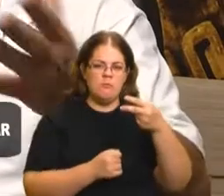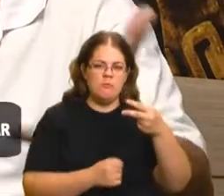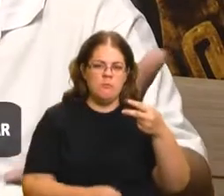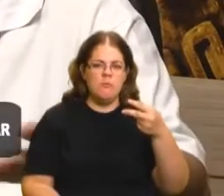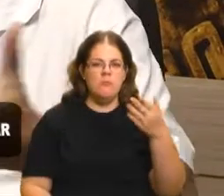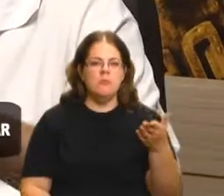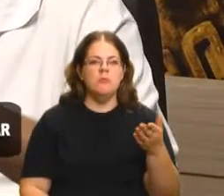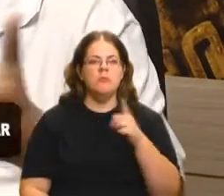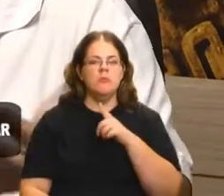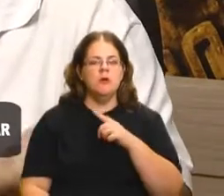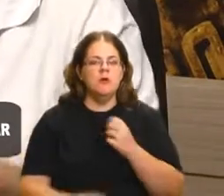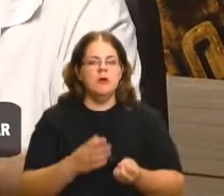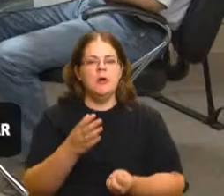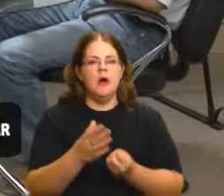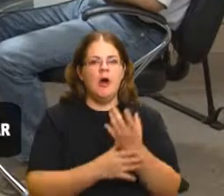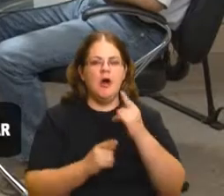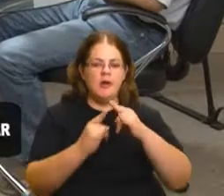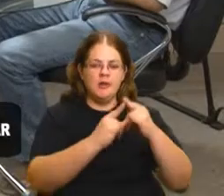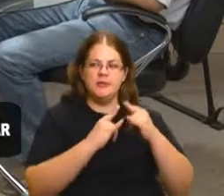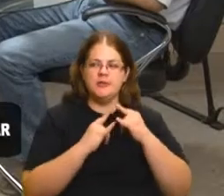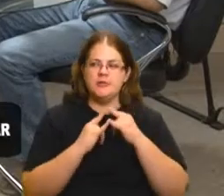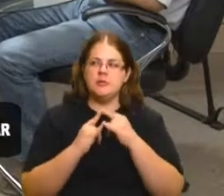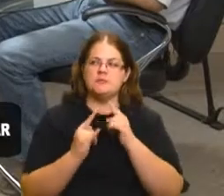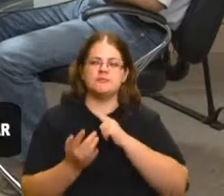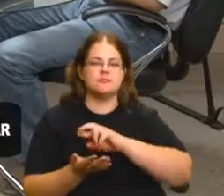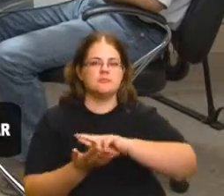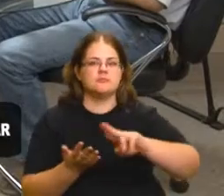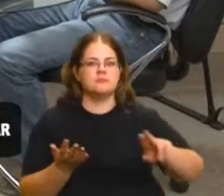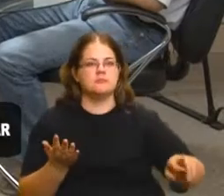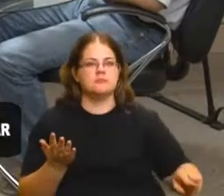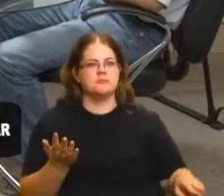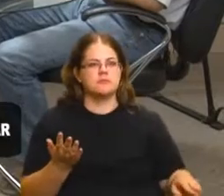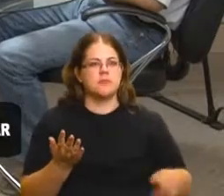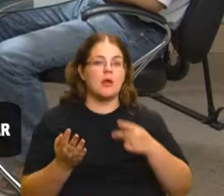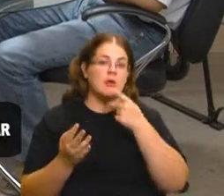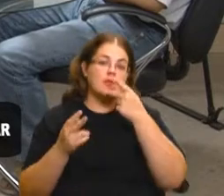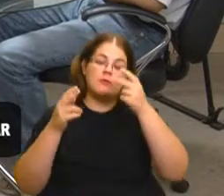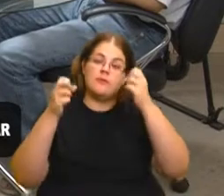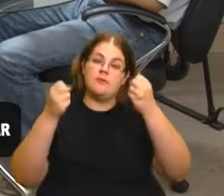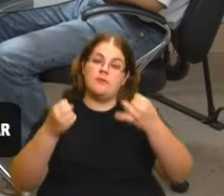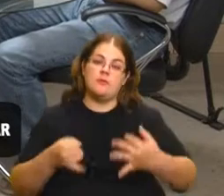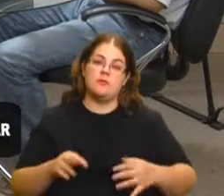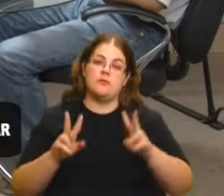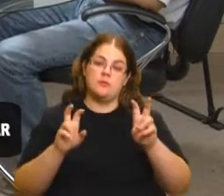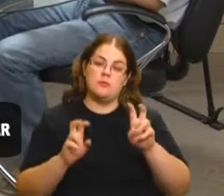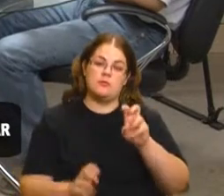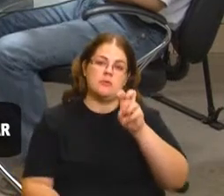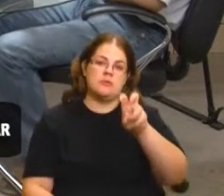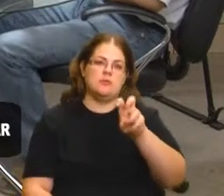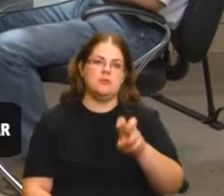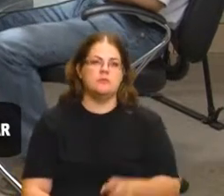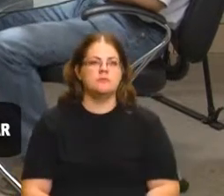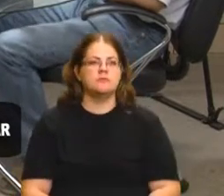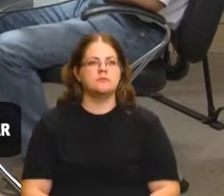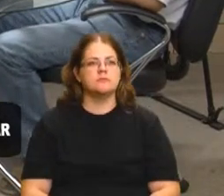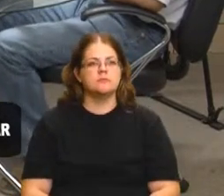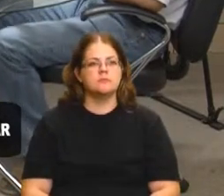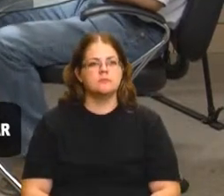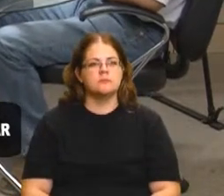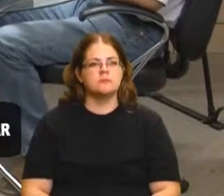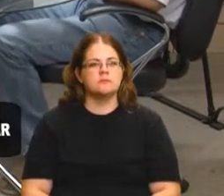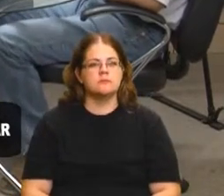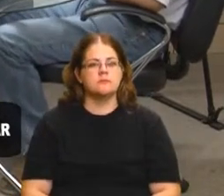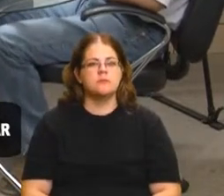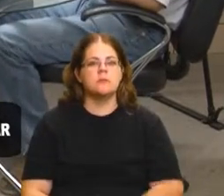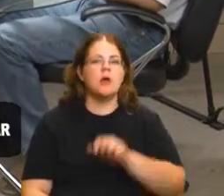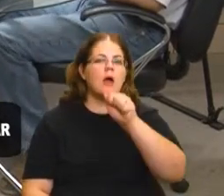cria a institucionalidade, digamos assim, da Mas ditadura. vamos para o 5, professor, senão não Vamos vamos pro 5, conseguir. pois é. O que foi o 5? O que foi o